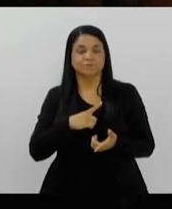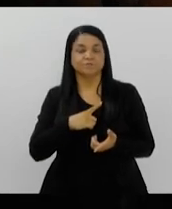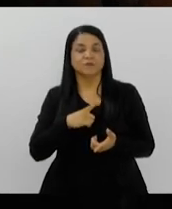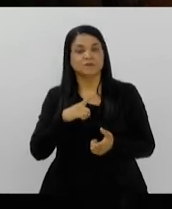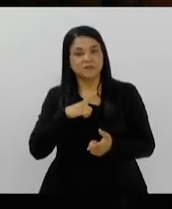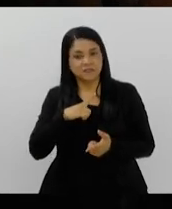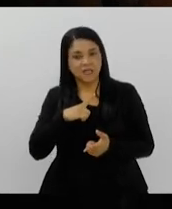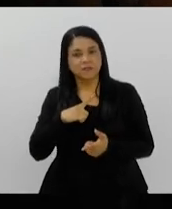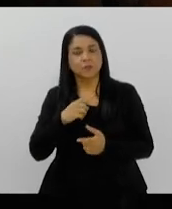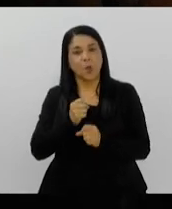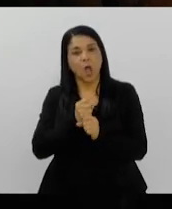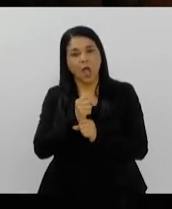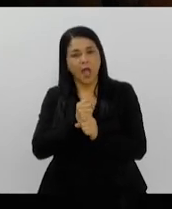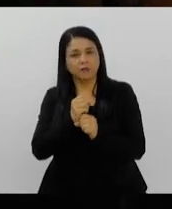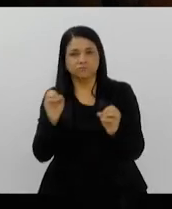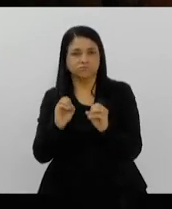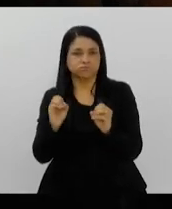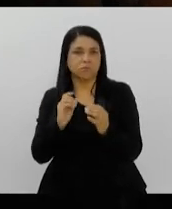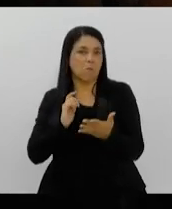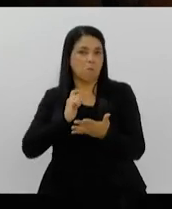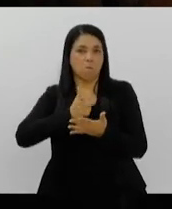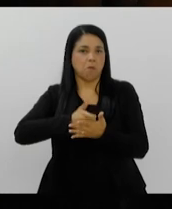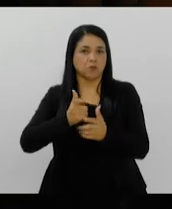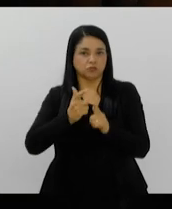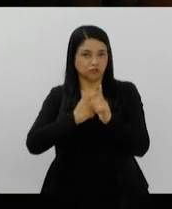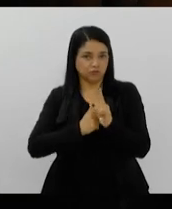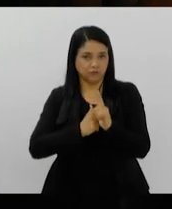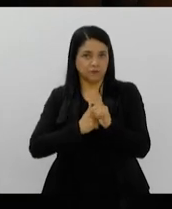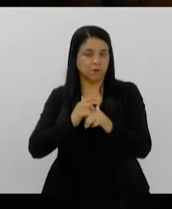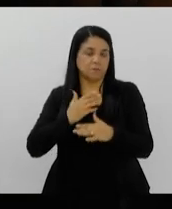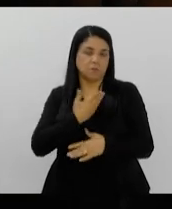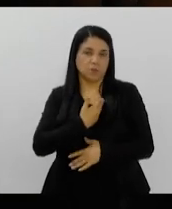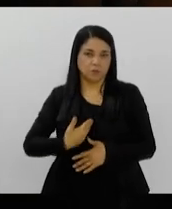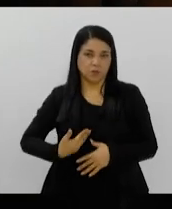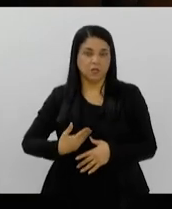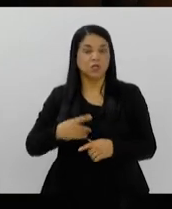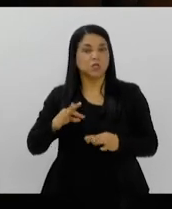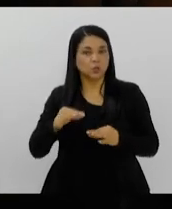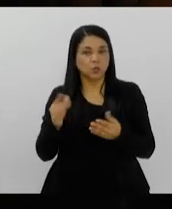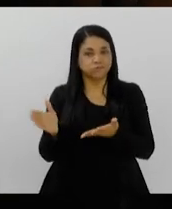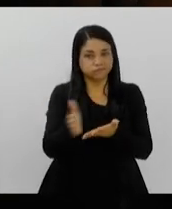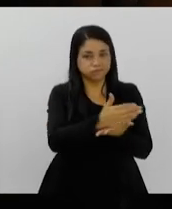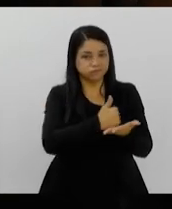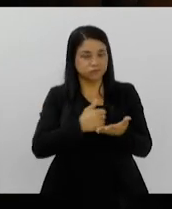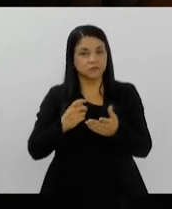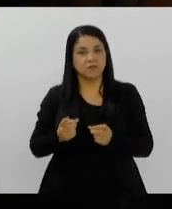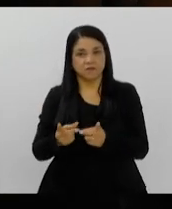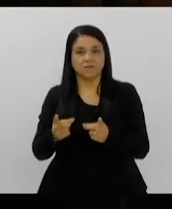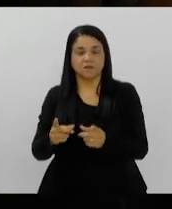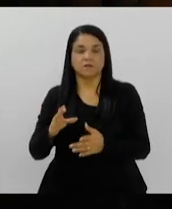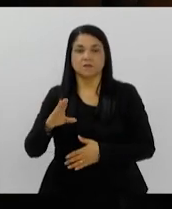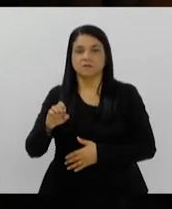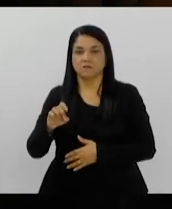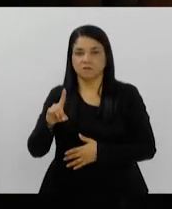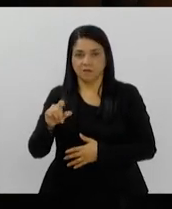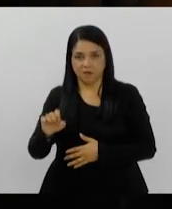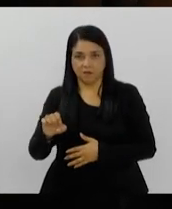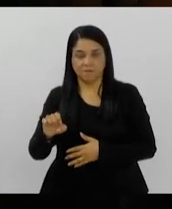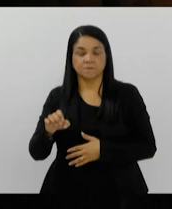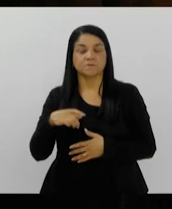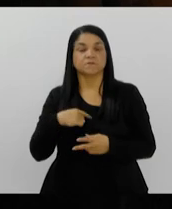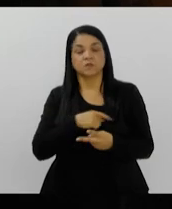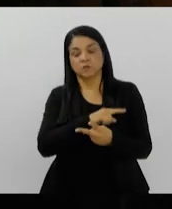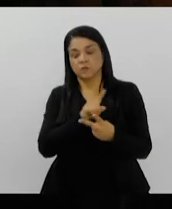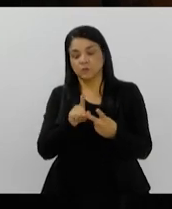colecionando anos sem pagar a dívida pública e todo o dinheiro oriundo da privatização da SEDAI. O segundo